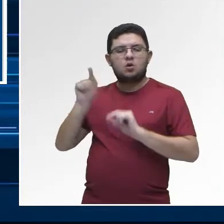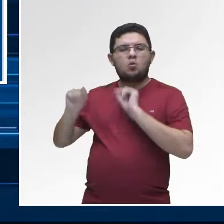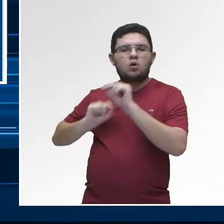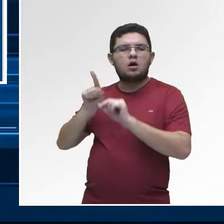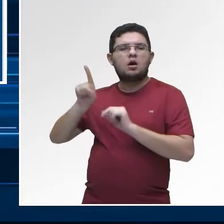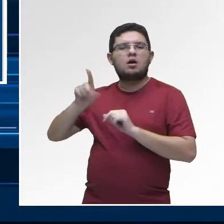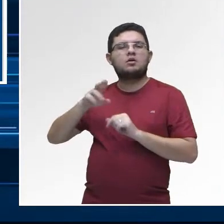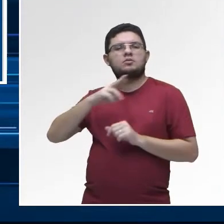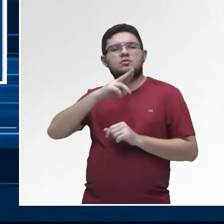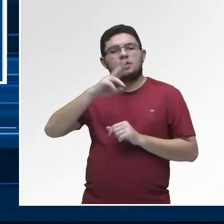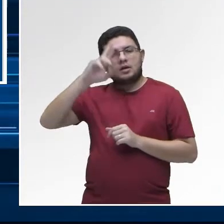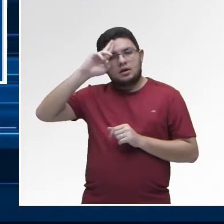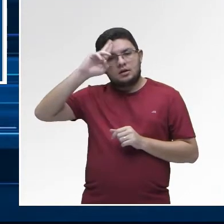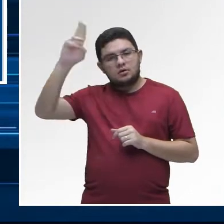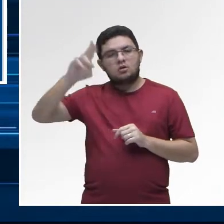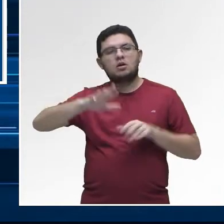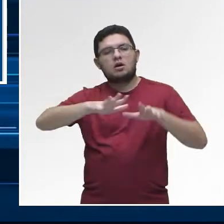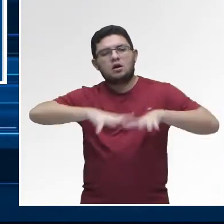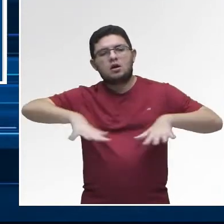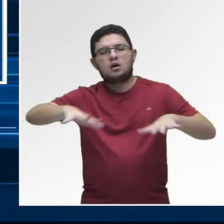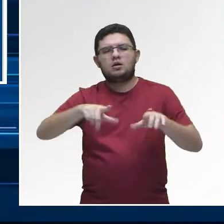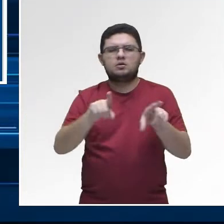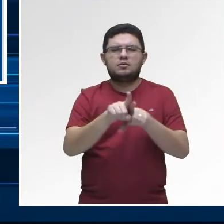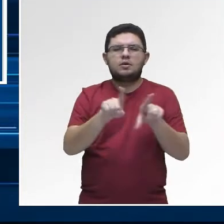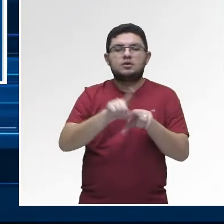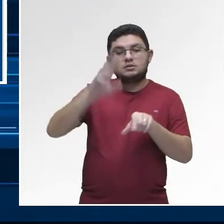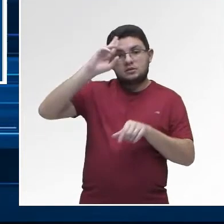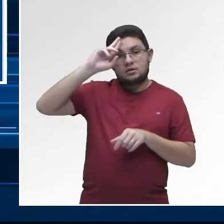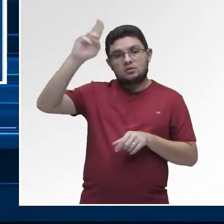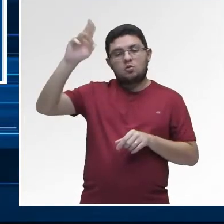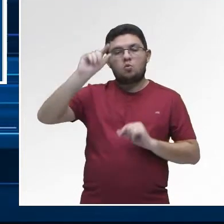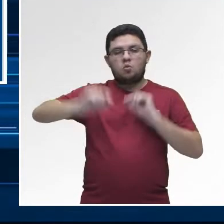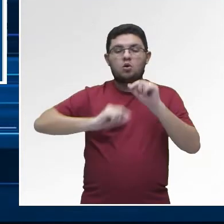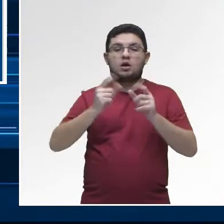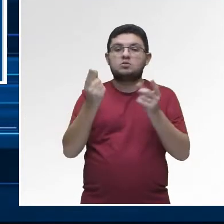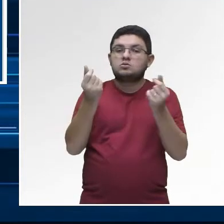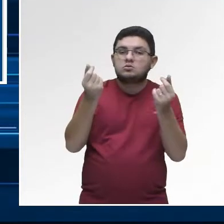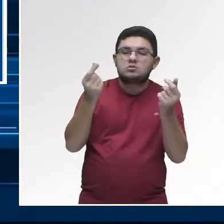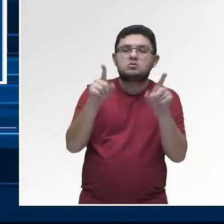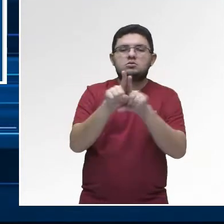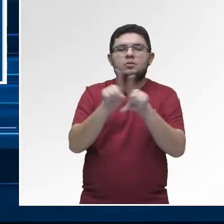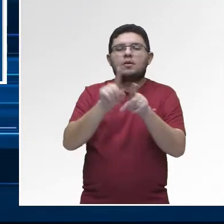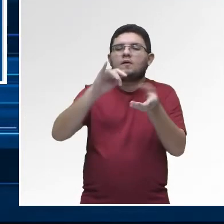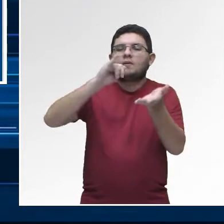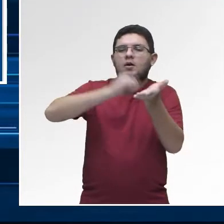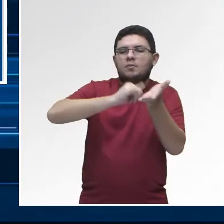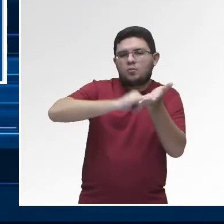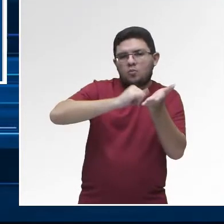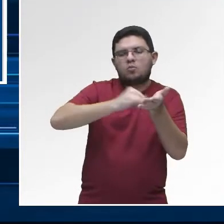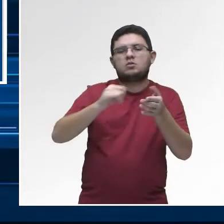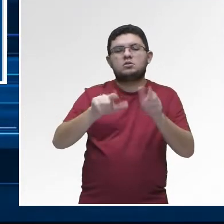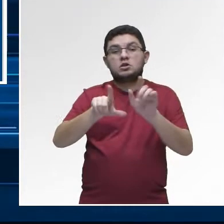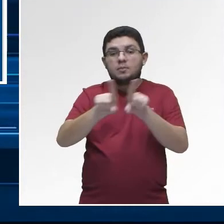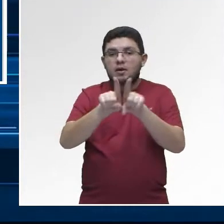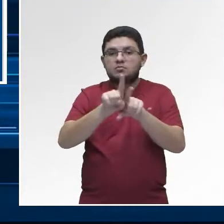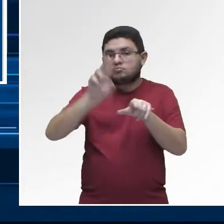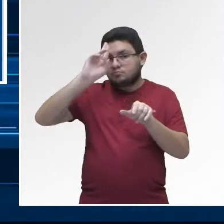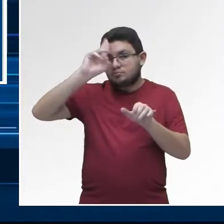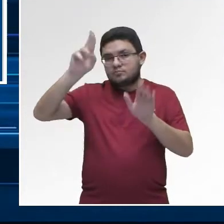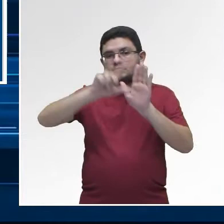as leis, sobre as moedas e sobre os impostos. O feudo, a professora falou no primeiro momento, ele